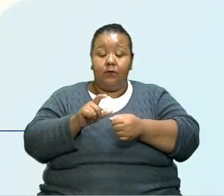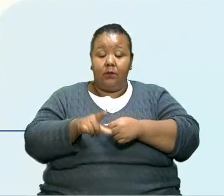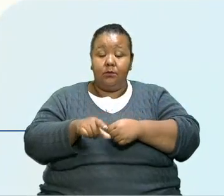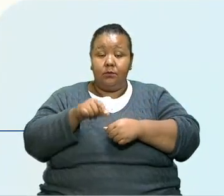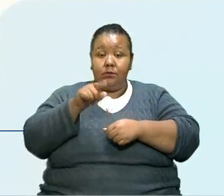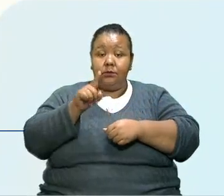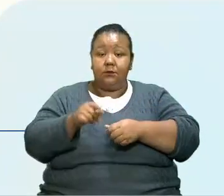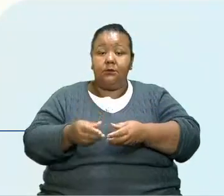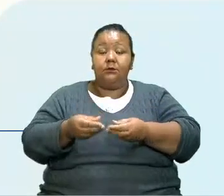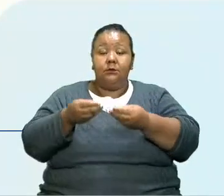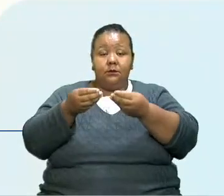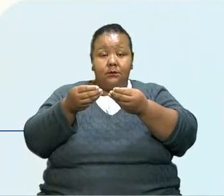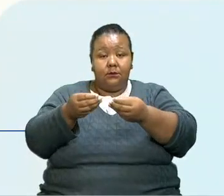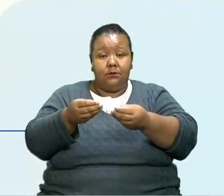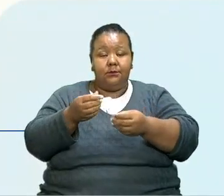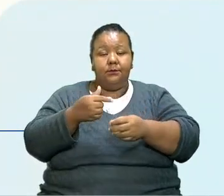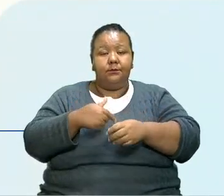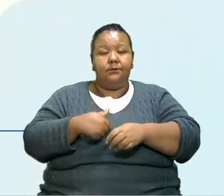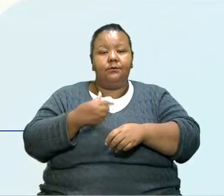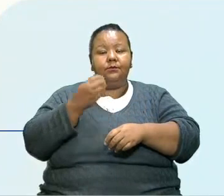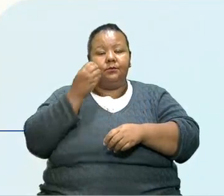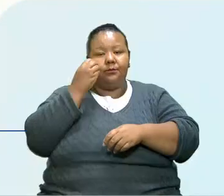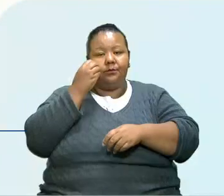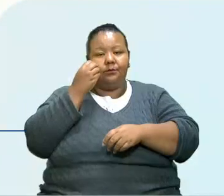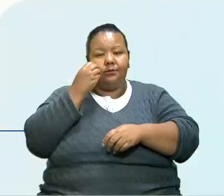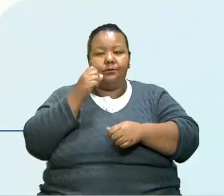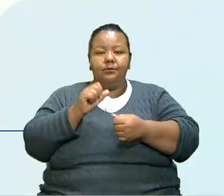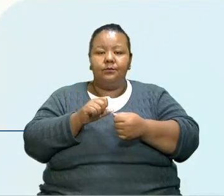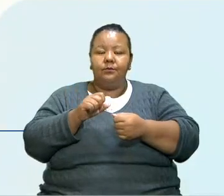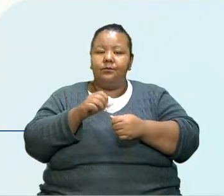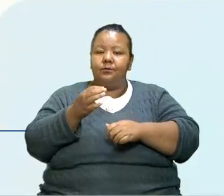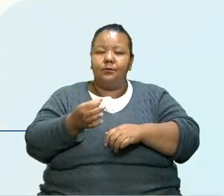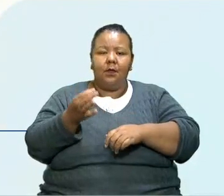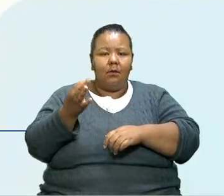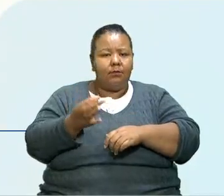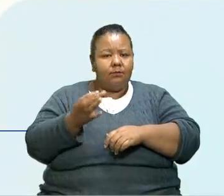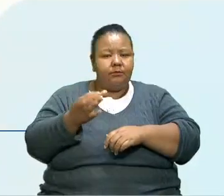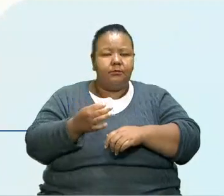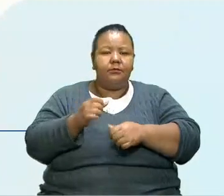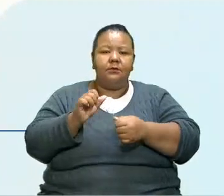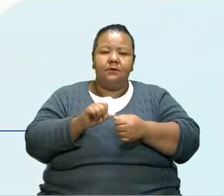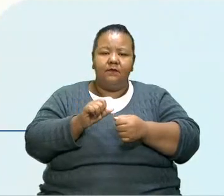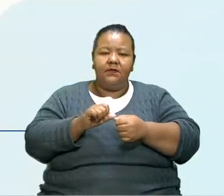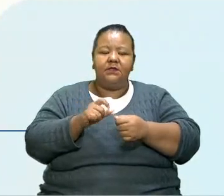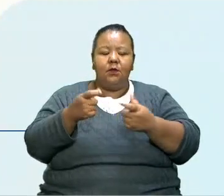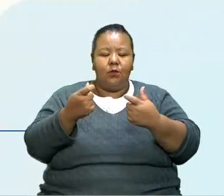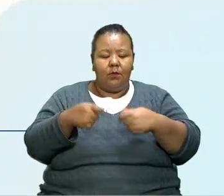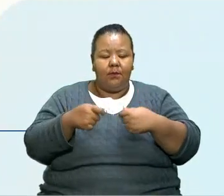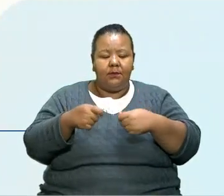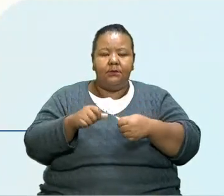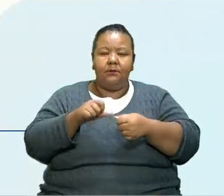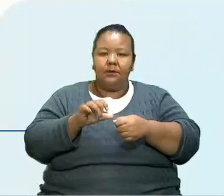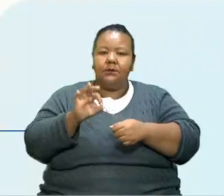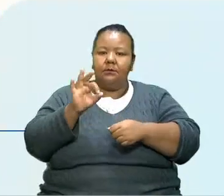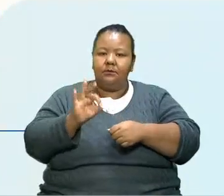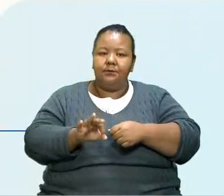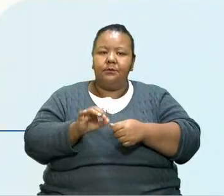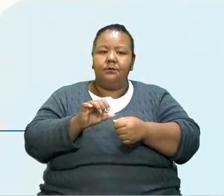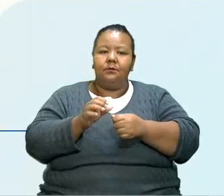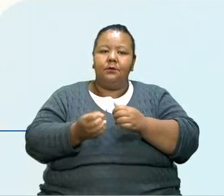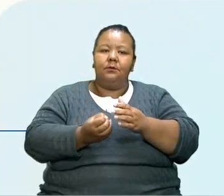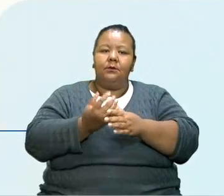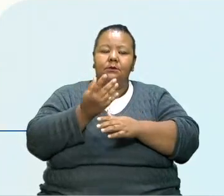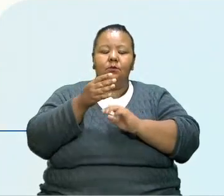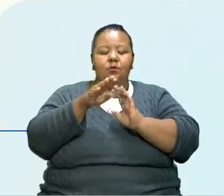seja entregue. Eu estou buscando aqui a eficácia, fazer o que precisa ser feito para a implantação desse